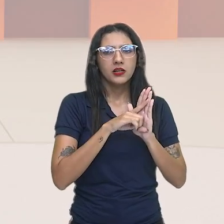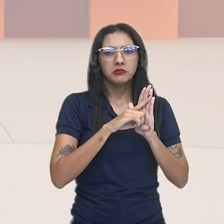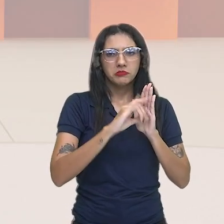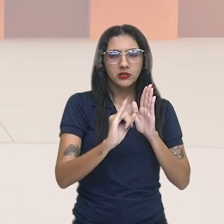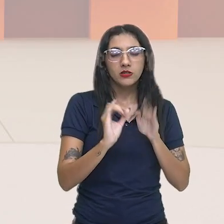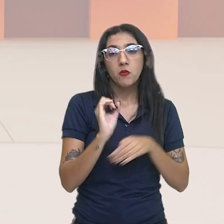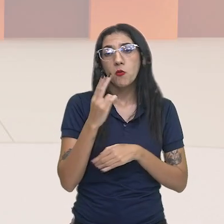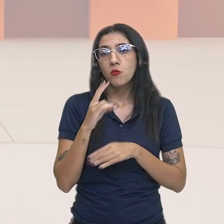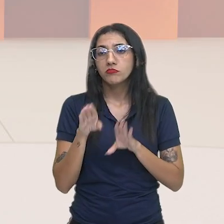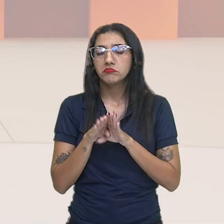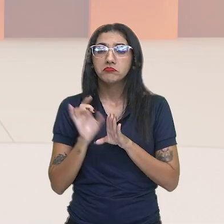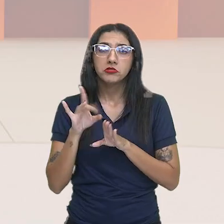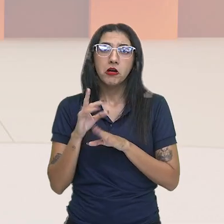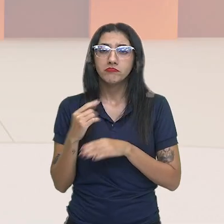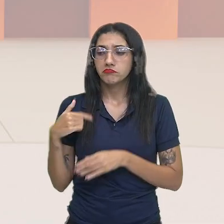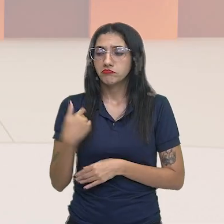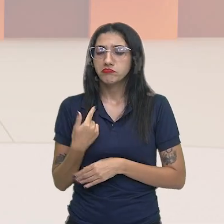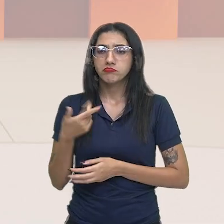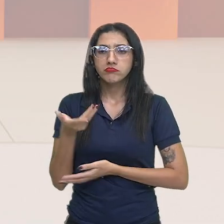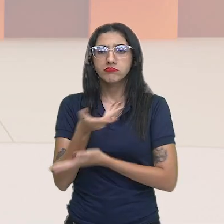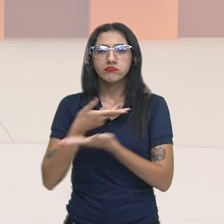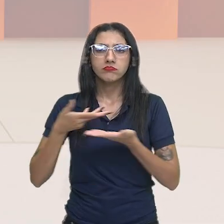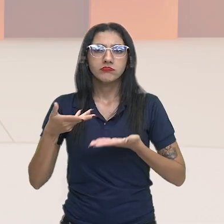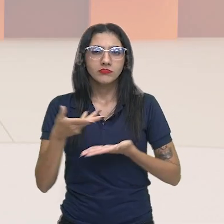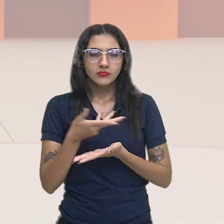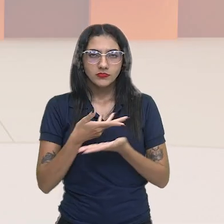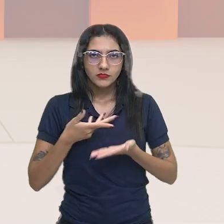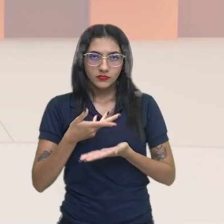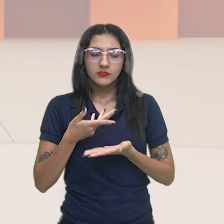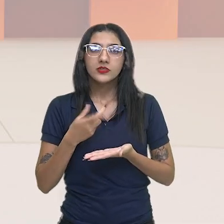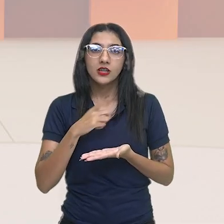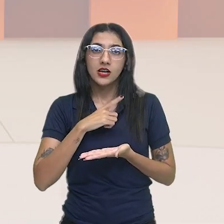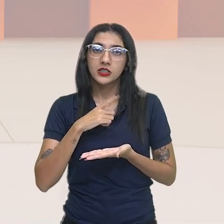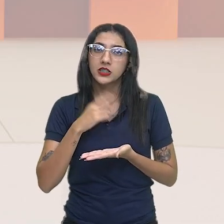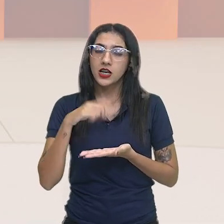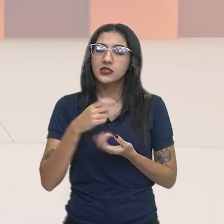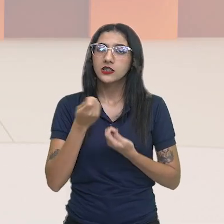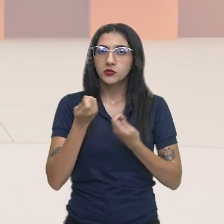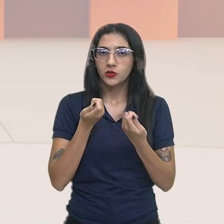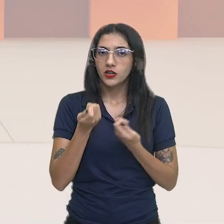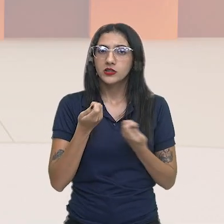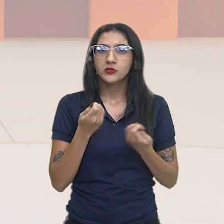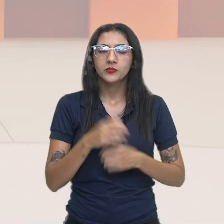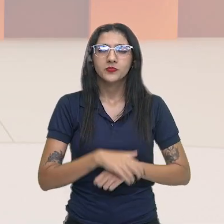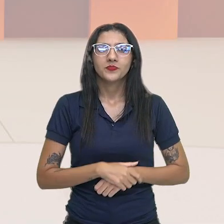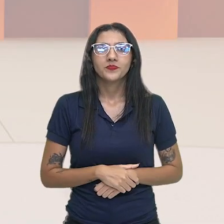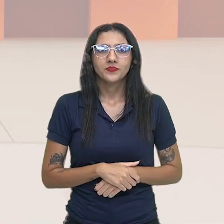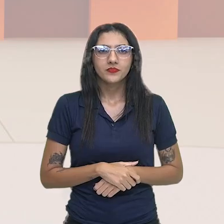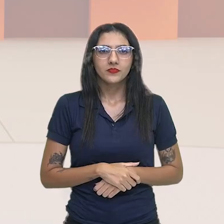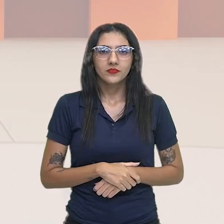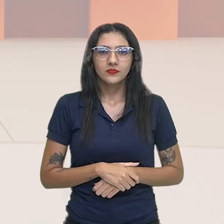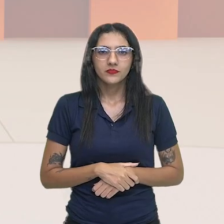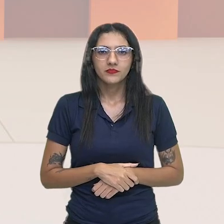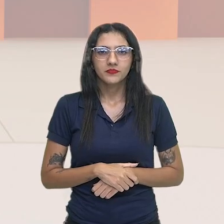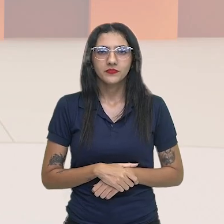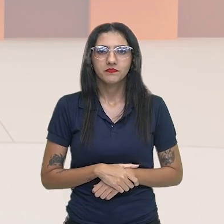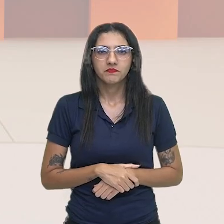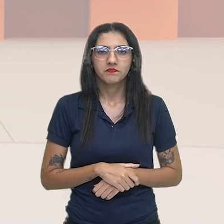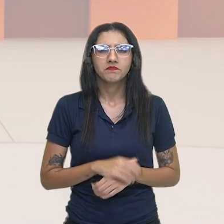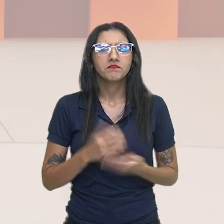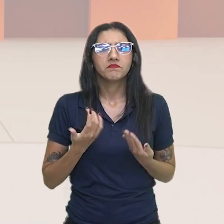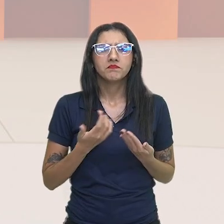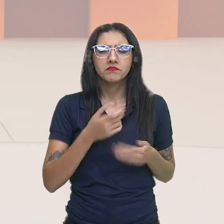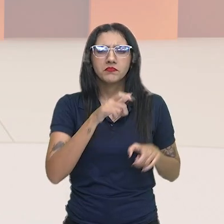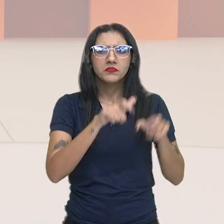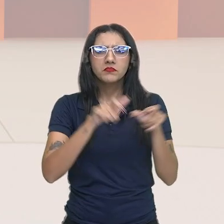a própria convivência social que te dá, né, que vai fazer esse controle, certo? E quem são os agentes, né,